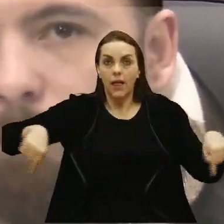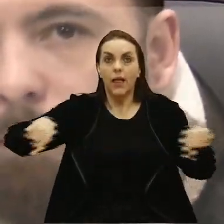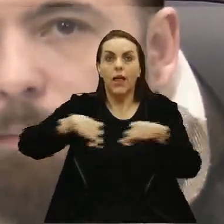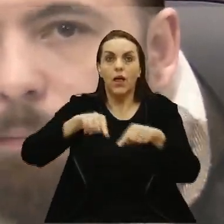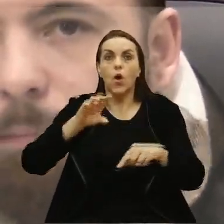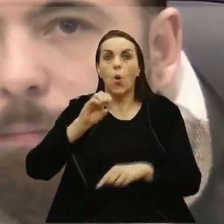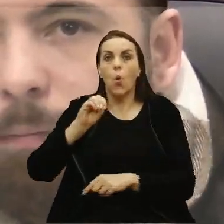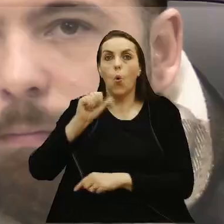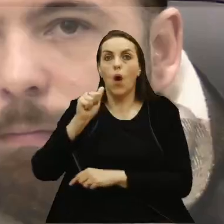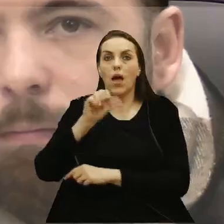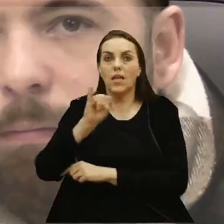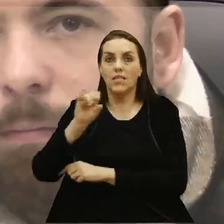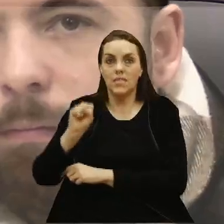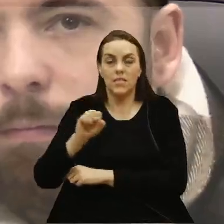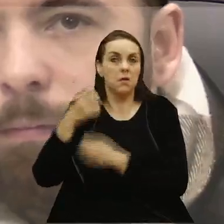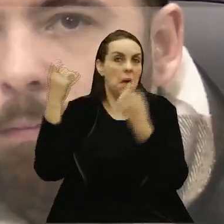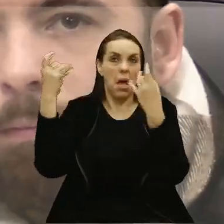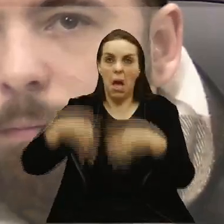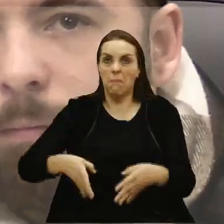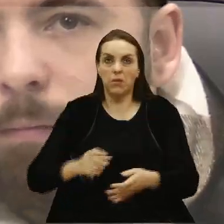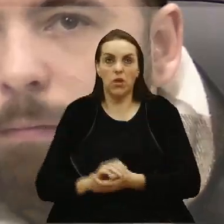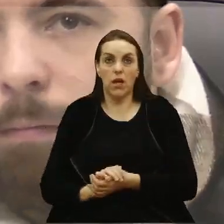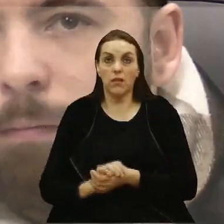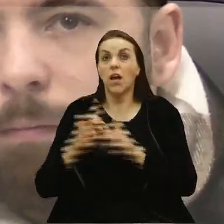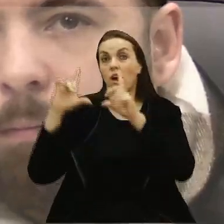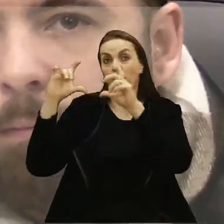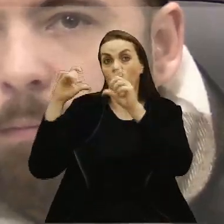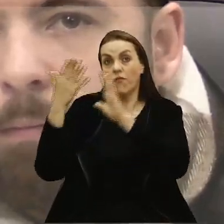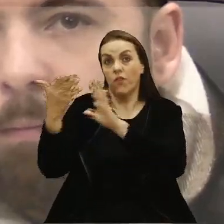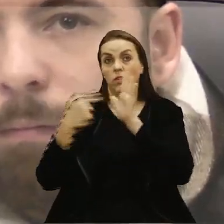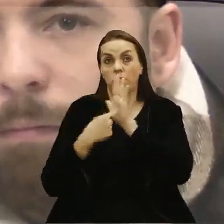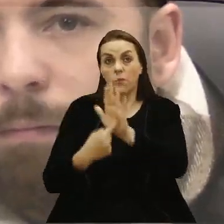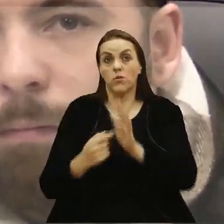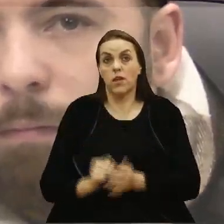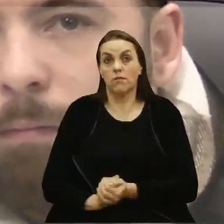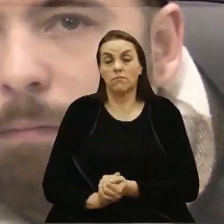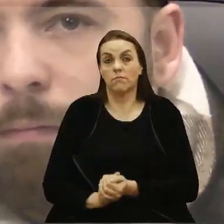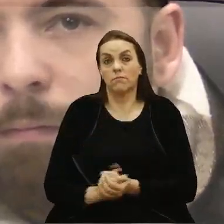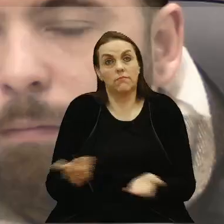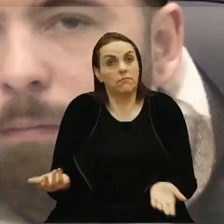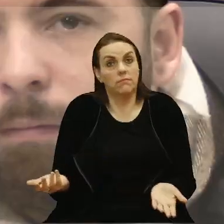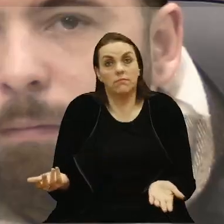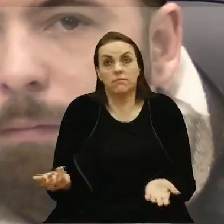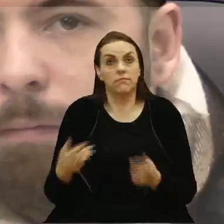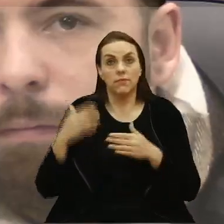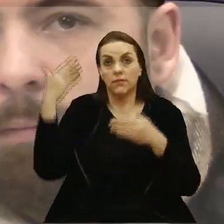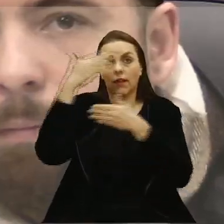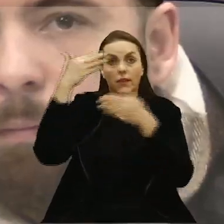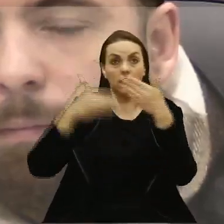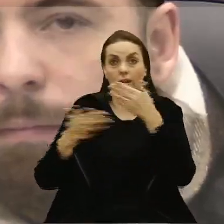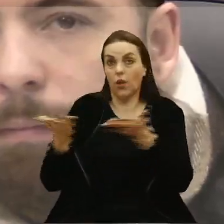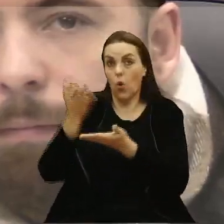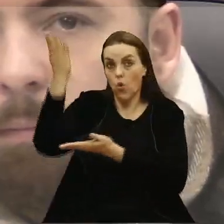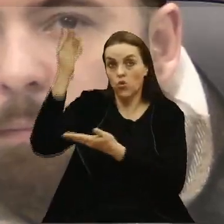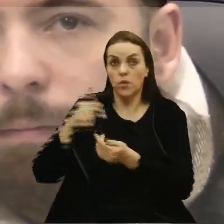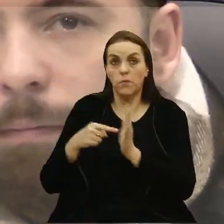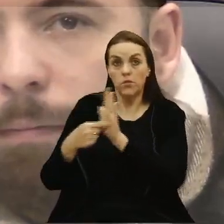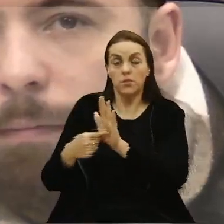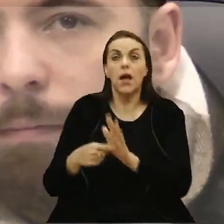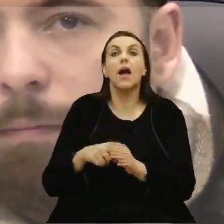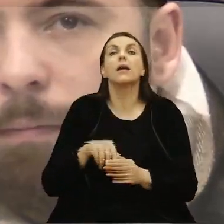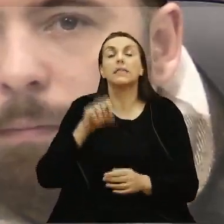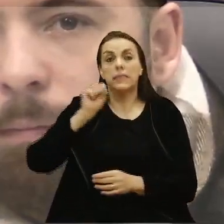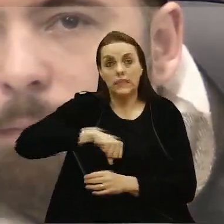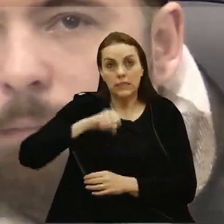vou trazer as fotos e botar no telão. Assim como foi colocada, a tentada é livre, né? E eu vou mostrar por A mais B que a cidade,